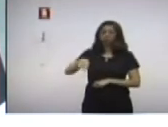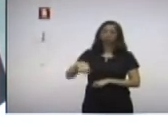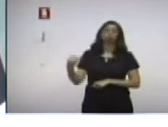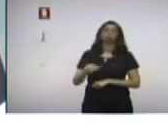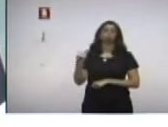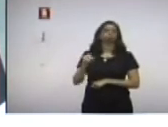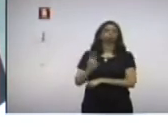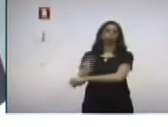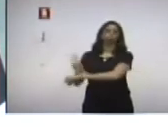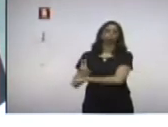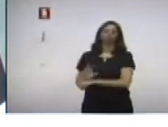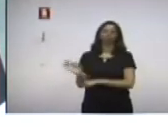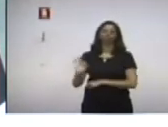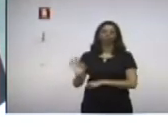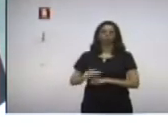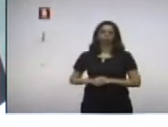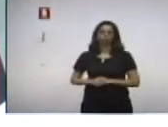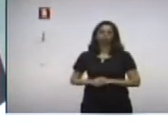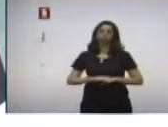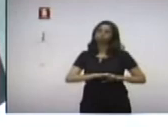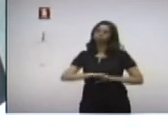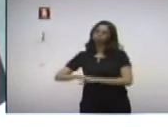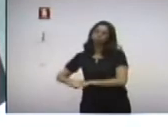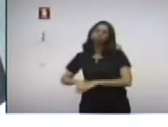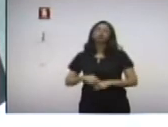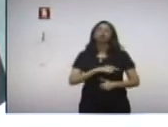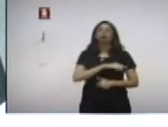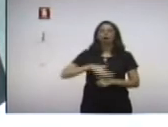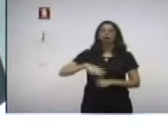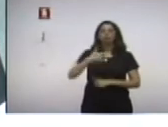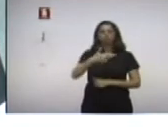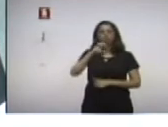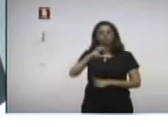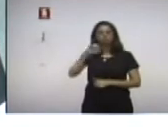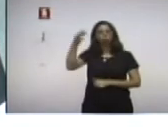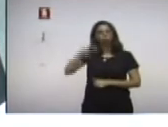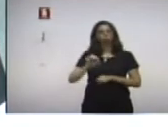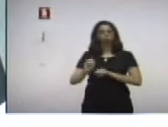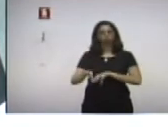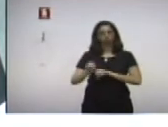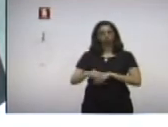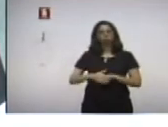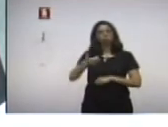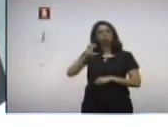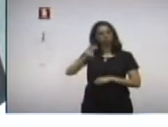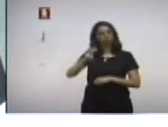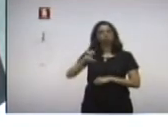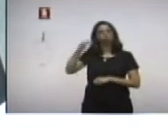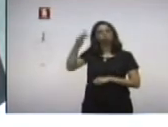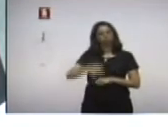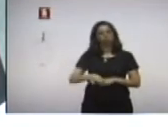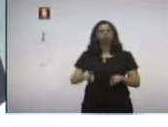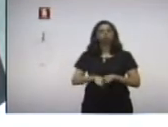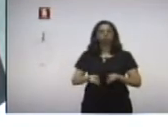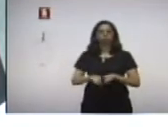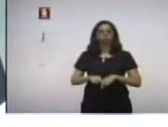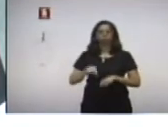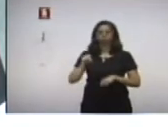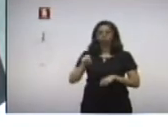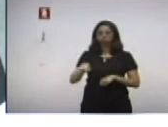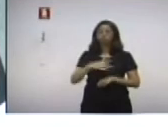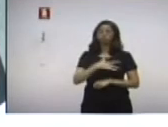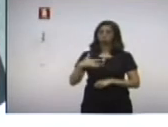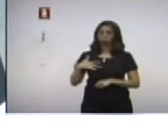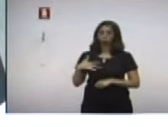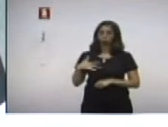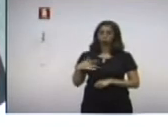ressalvando os 25 porcento da educação e os quinze por cento obrigatório constitucionalmente para